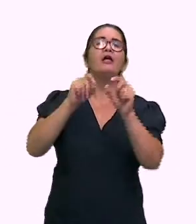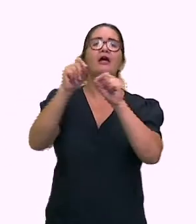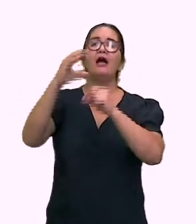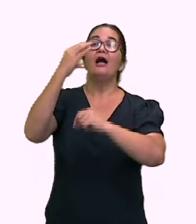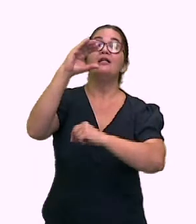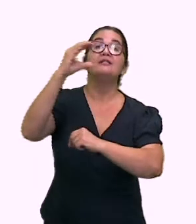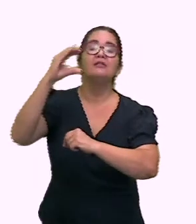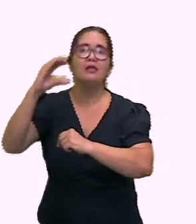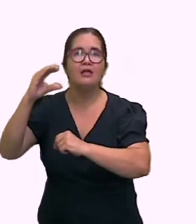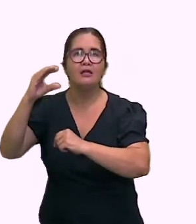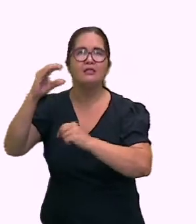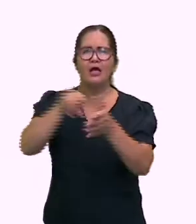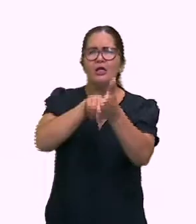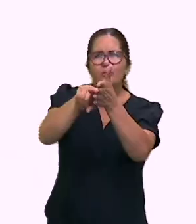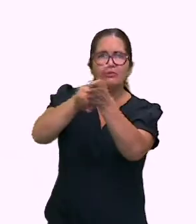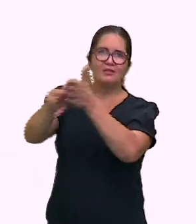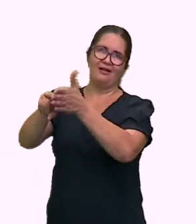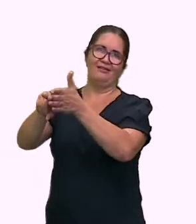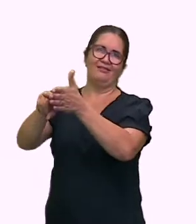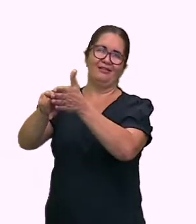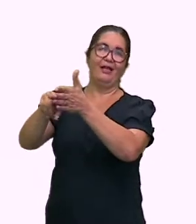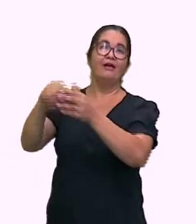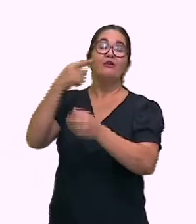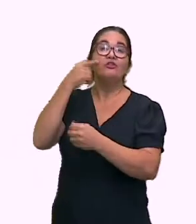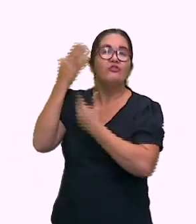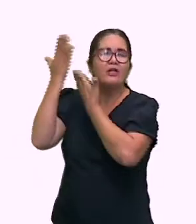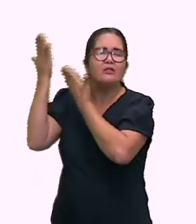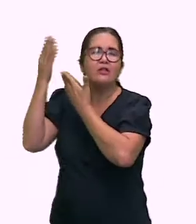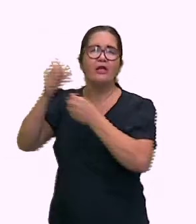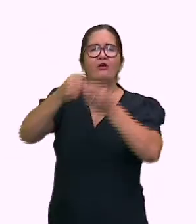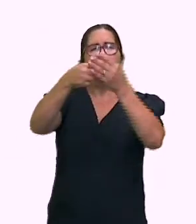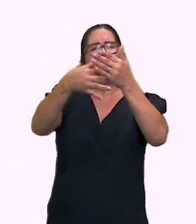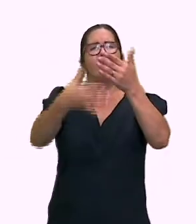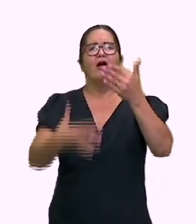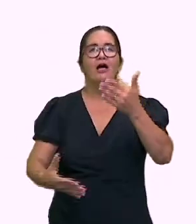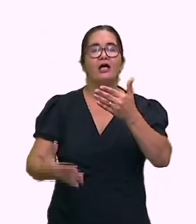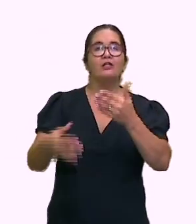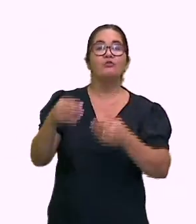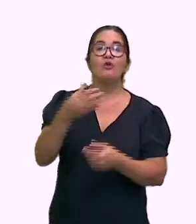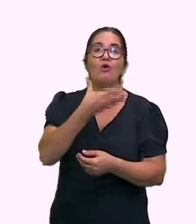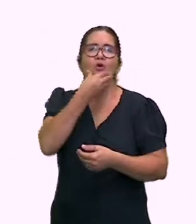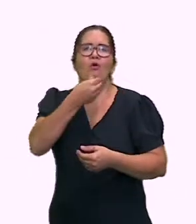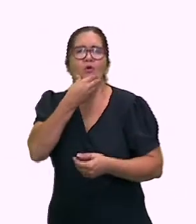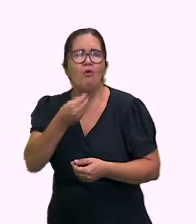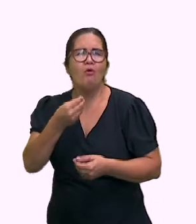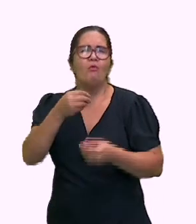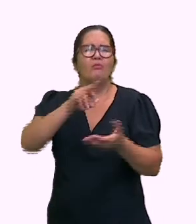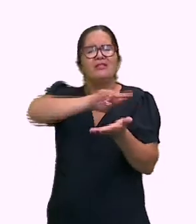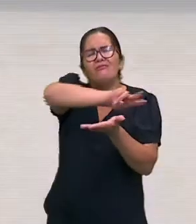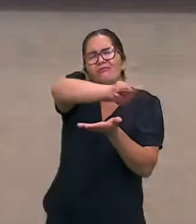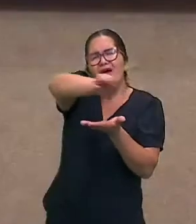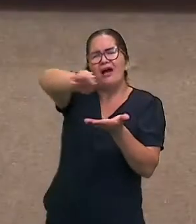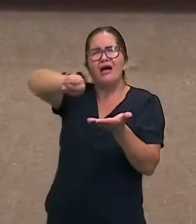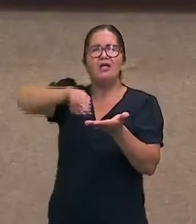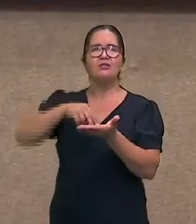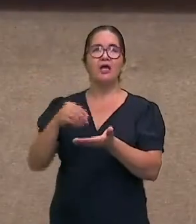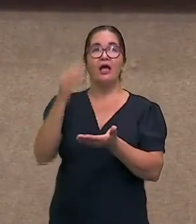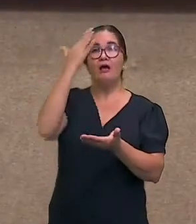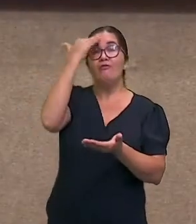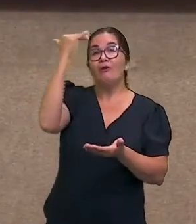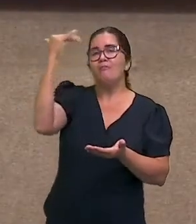com grandes pensadores da época, como John Locke, Montesquieu, Voltaire e outros, como já